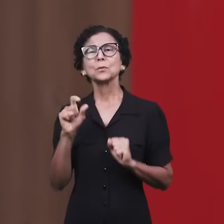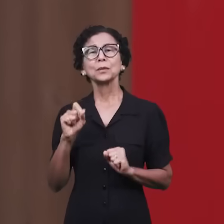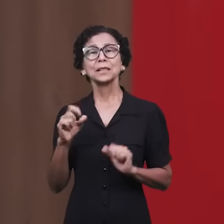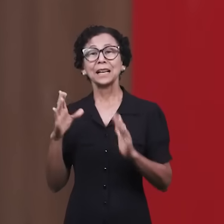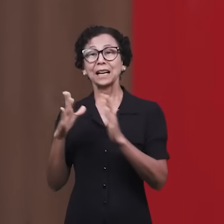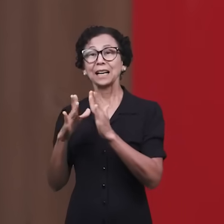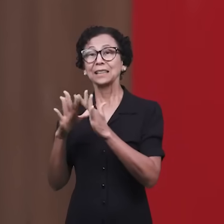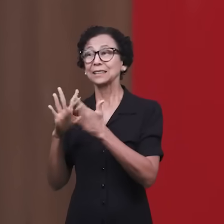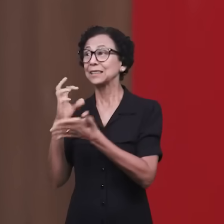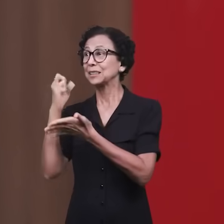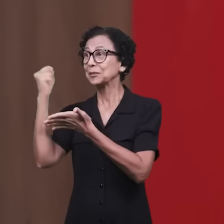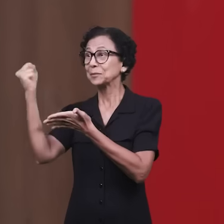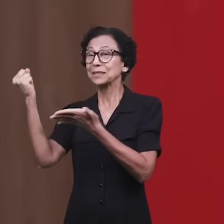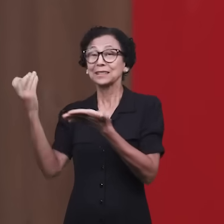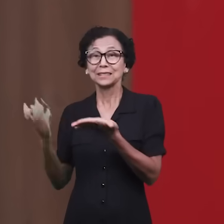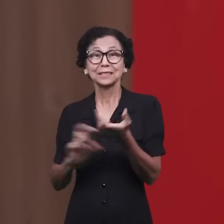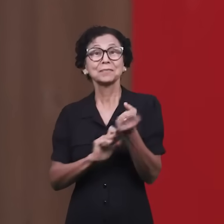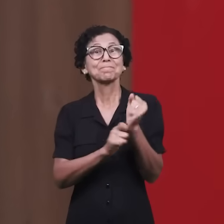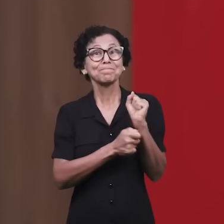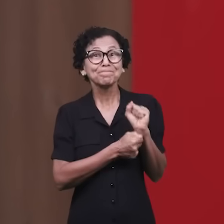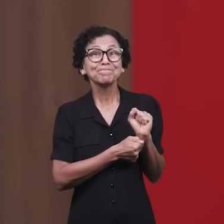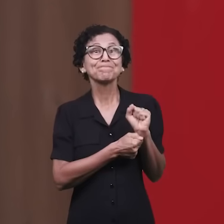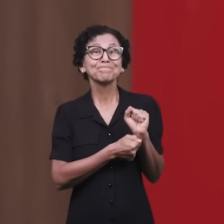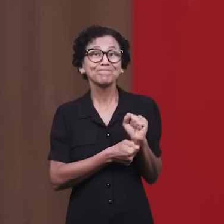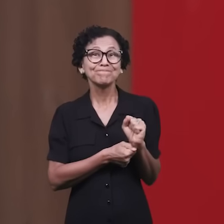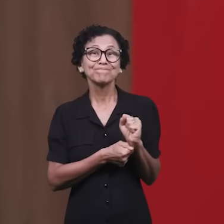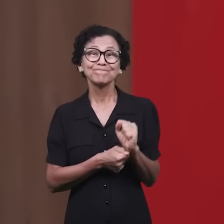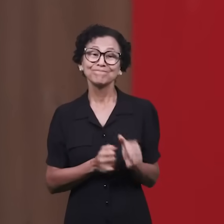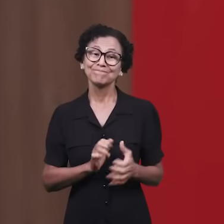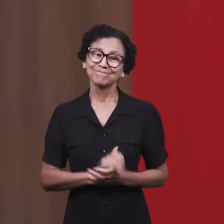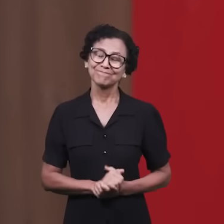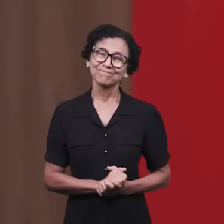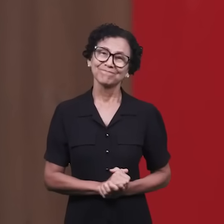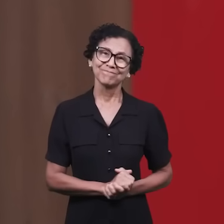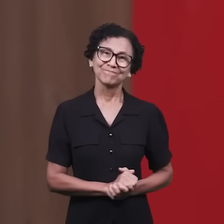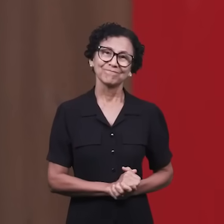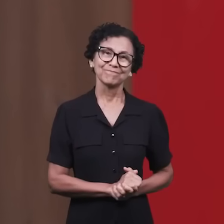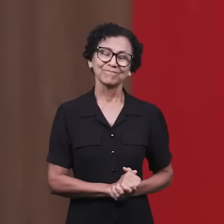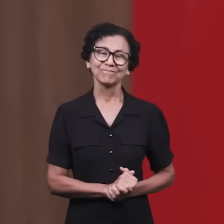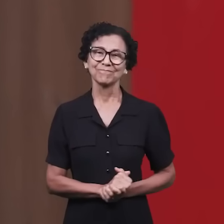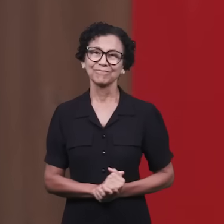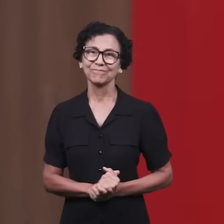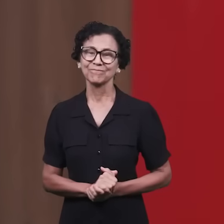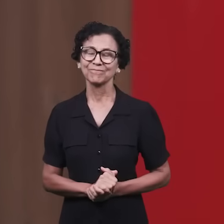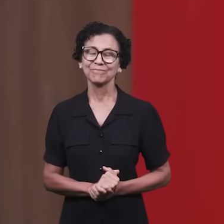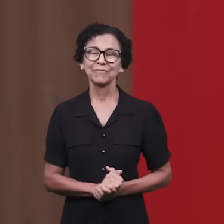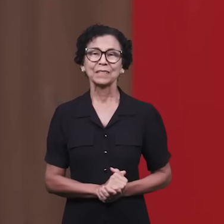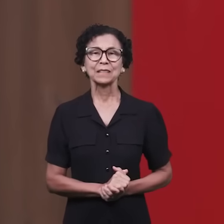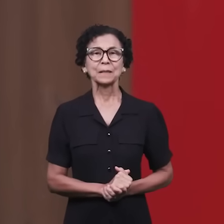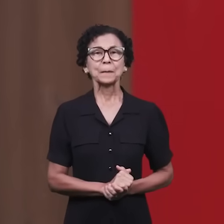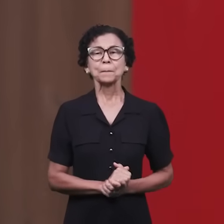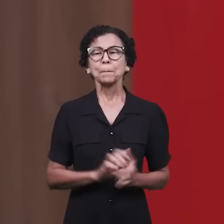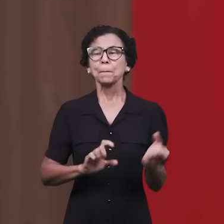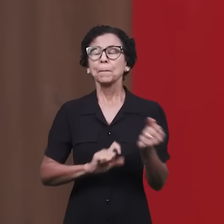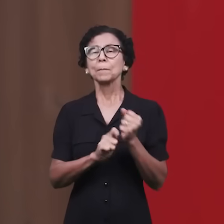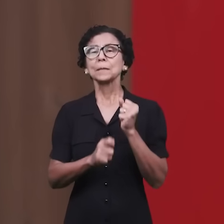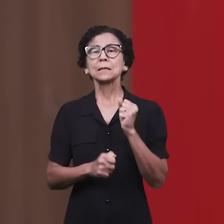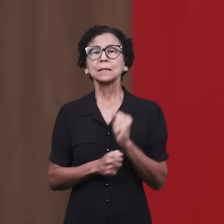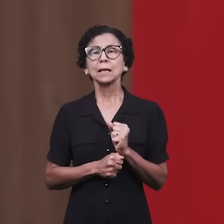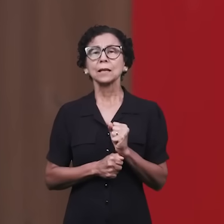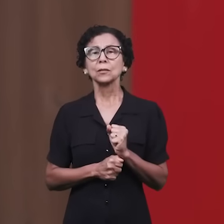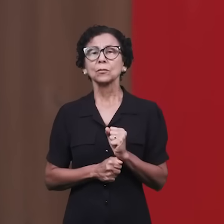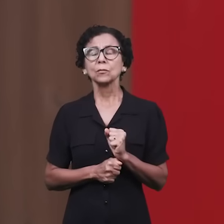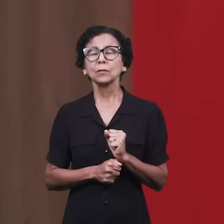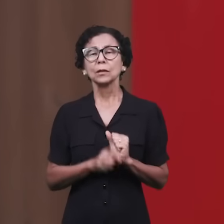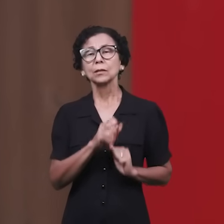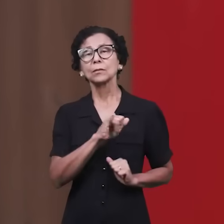mistério. Nem todos dormiremos, mas todos serão arrebatados. Quando ele fala mistério, está dizendo para quem? Está dizendo para a igreja, para nós, para o fiel. Não está